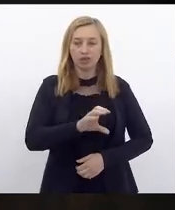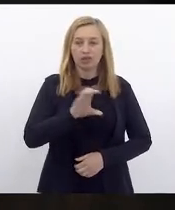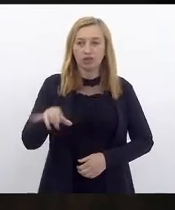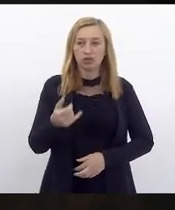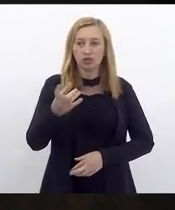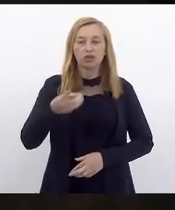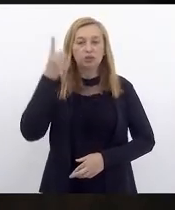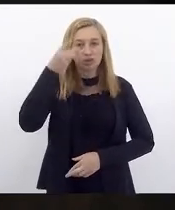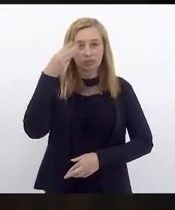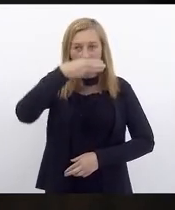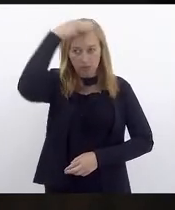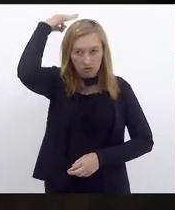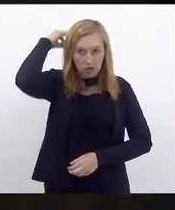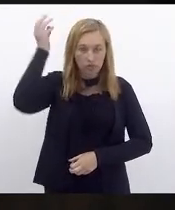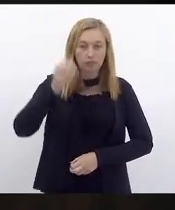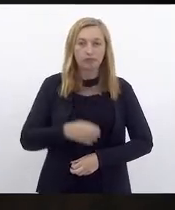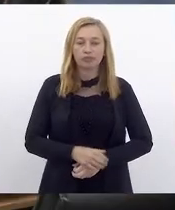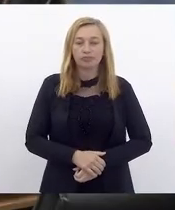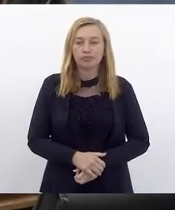deputado Márcio Pacheco.